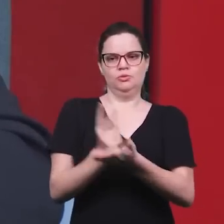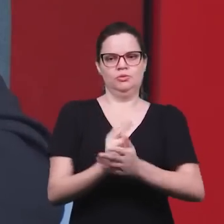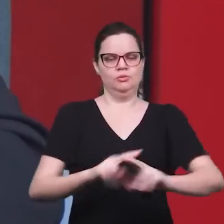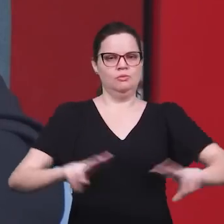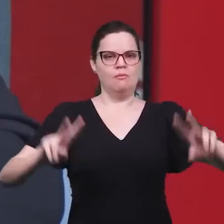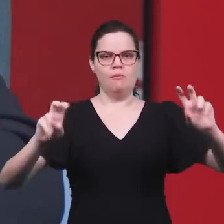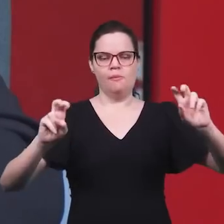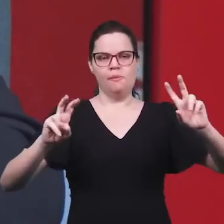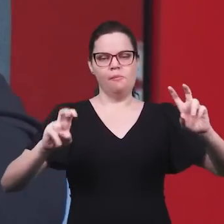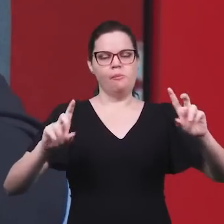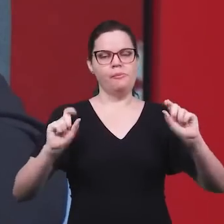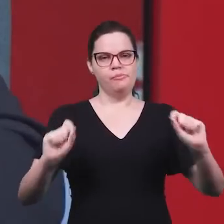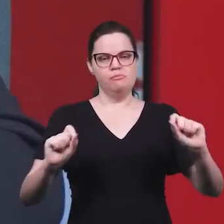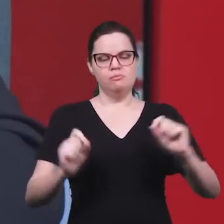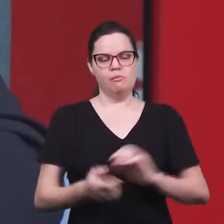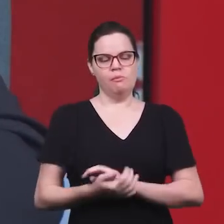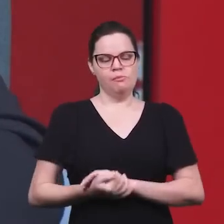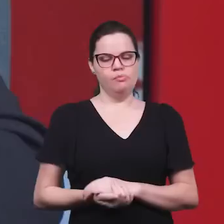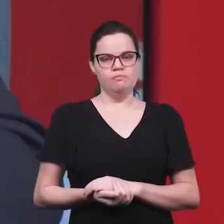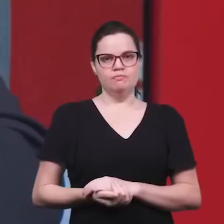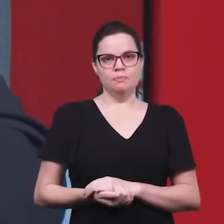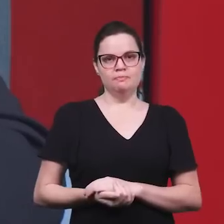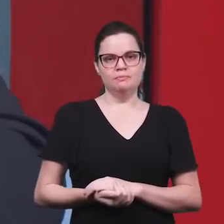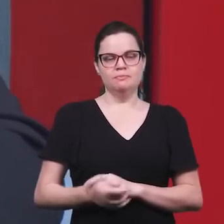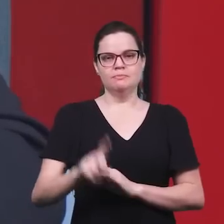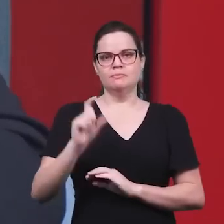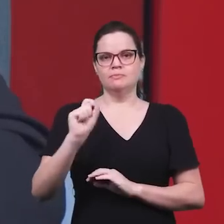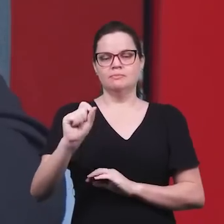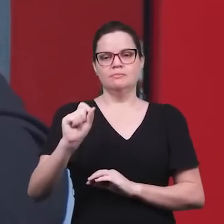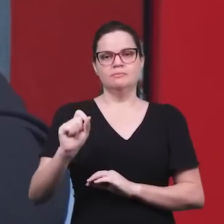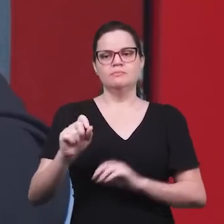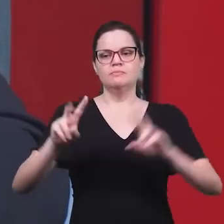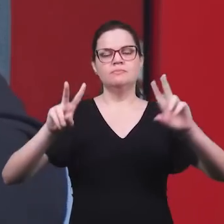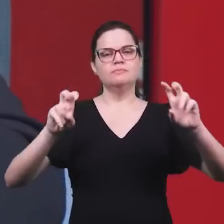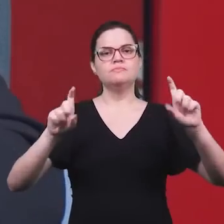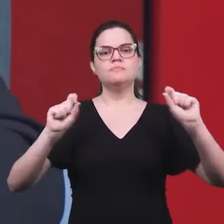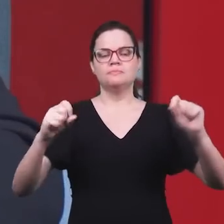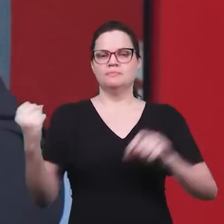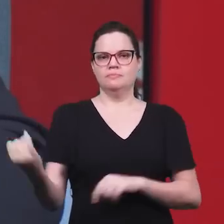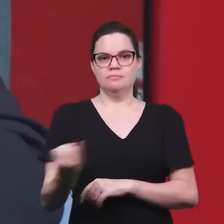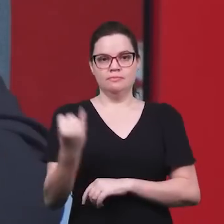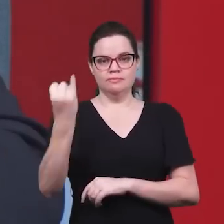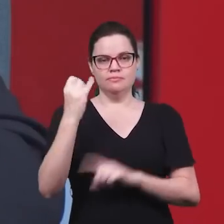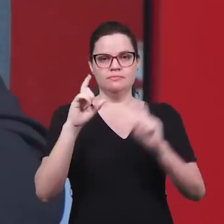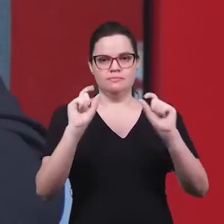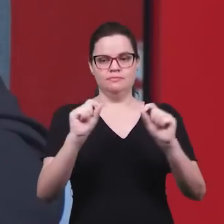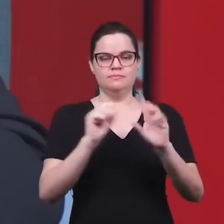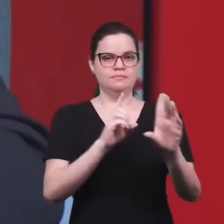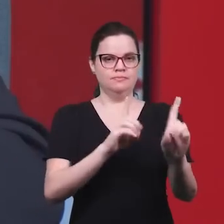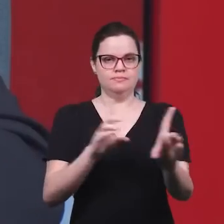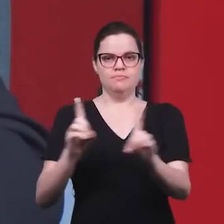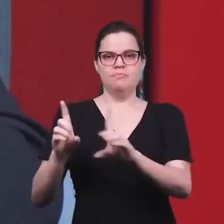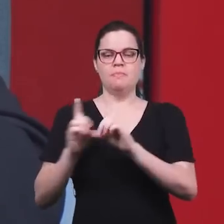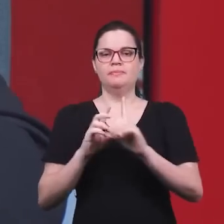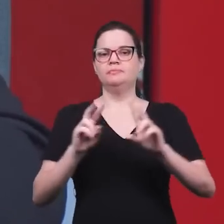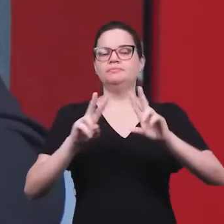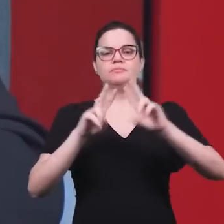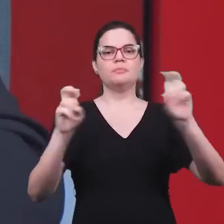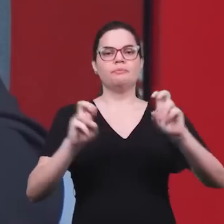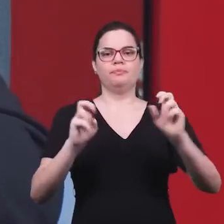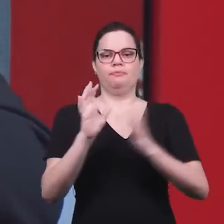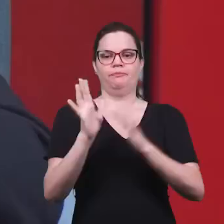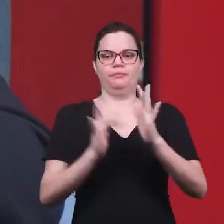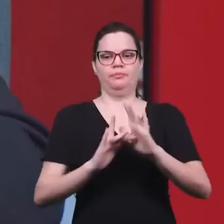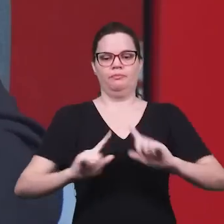continuar falando sobre um assunto pertinente, importante dentro da doutrina, os